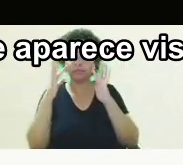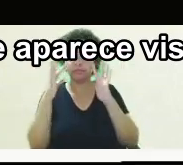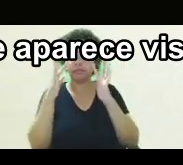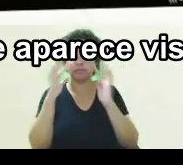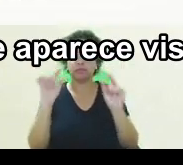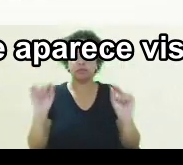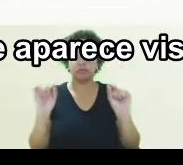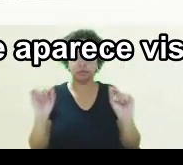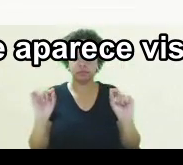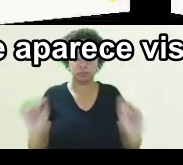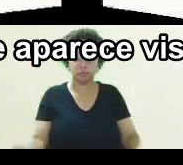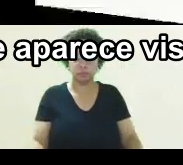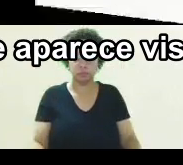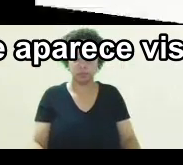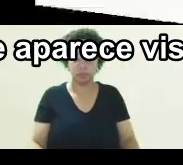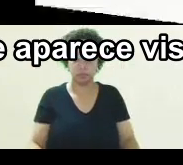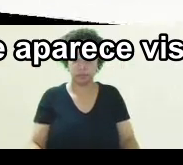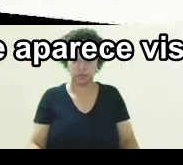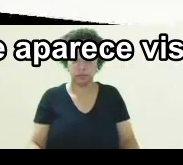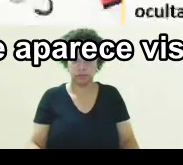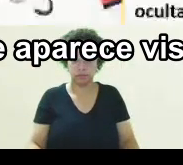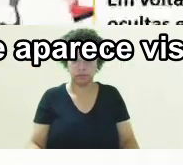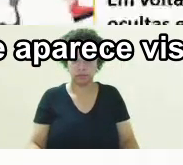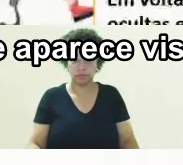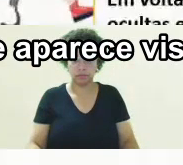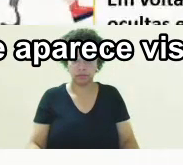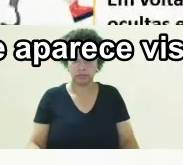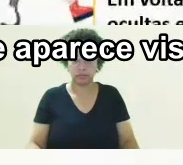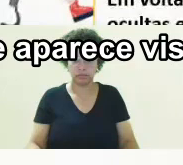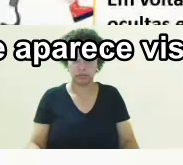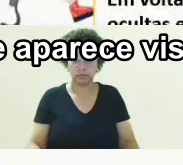audiodescrição. E é muito importante,